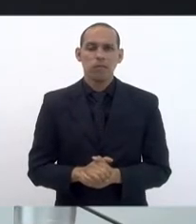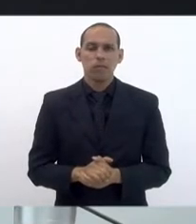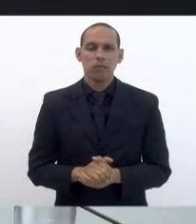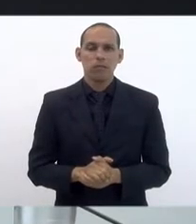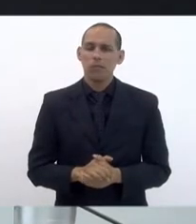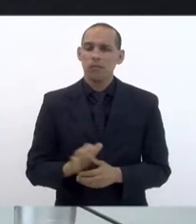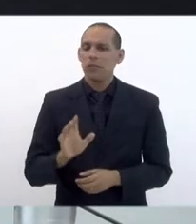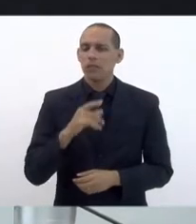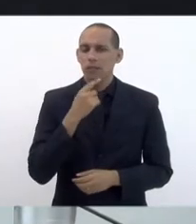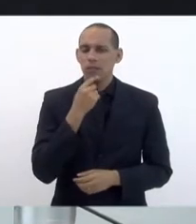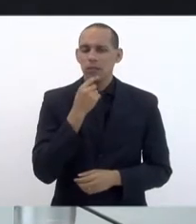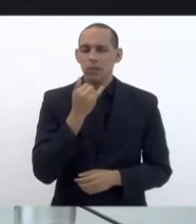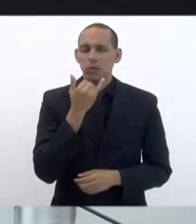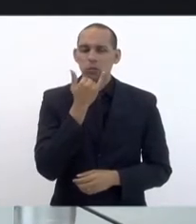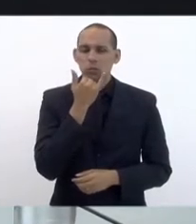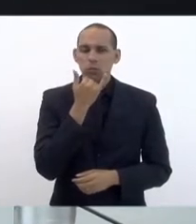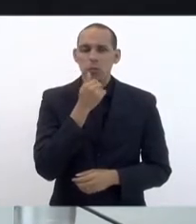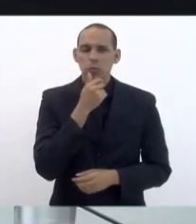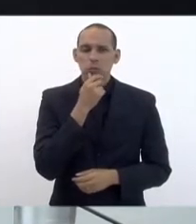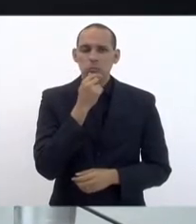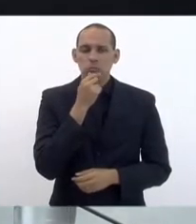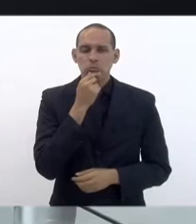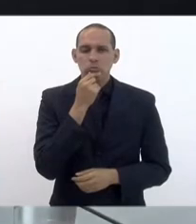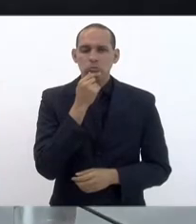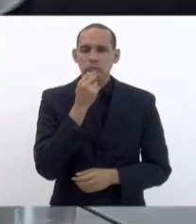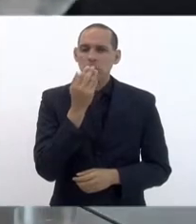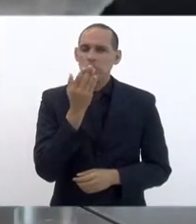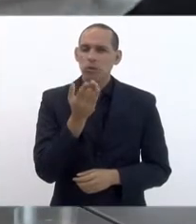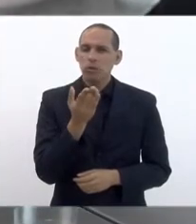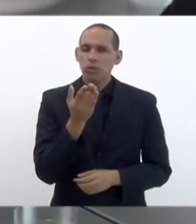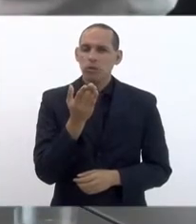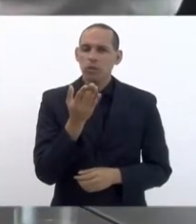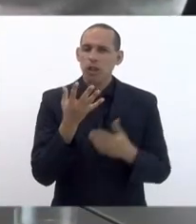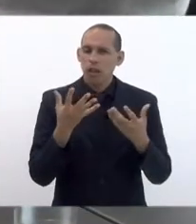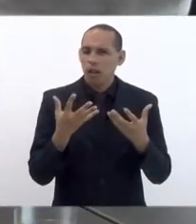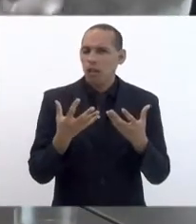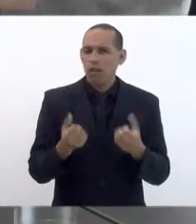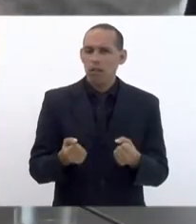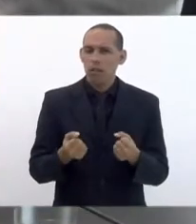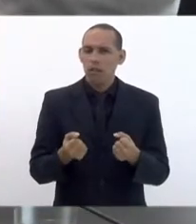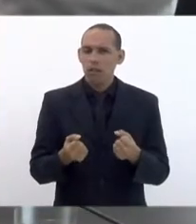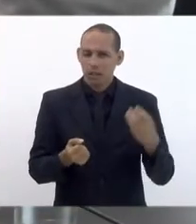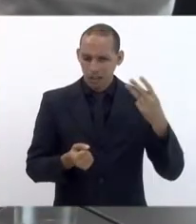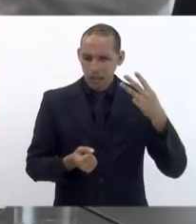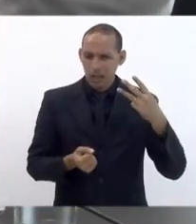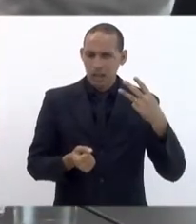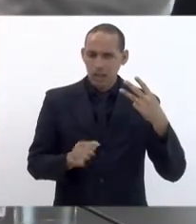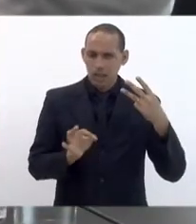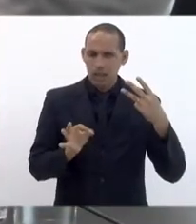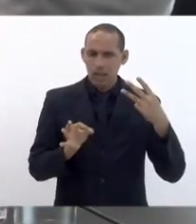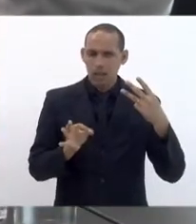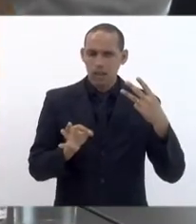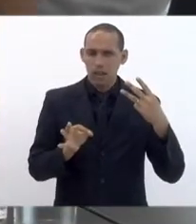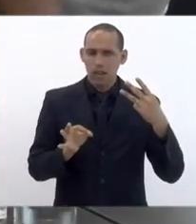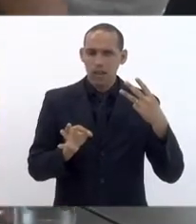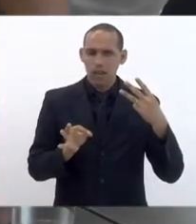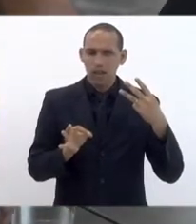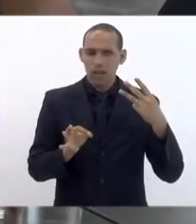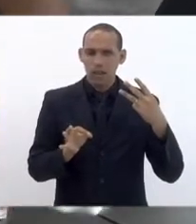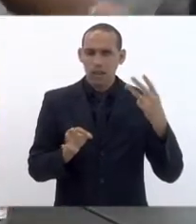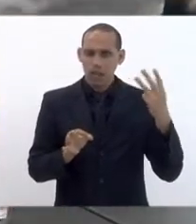Ah, não, sou preto. Desculpe. O senhor deu favorável a 3. Isso. O senhor